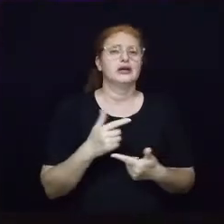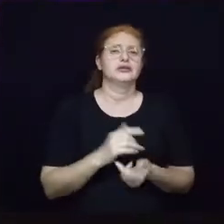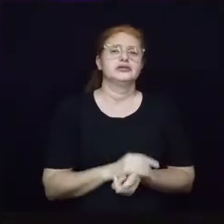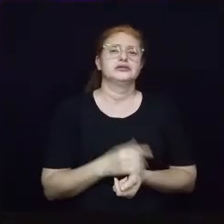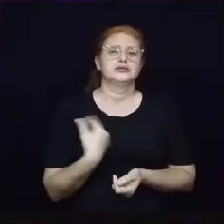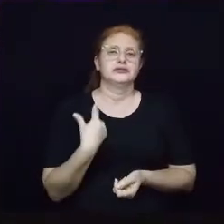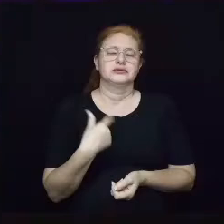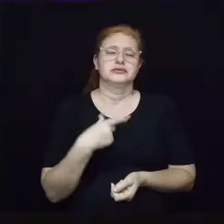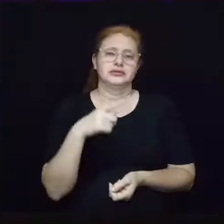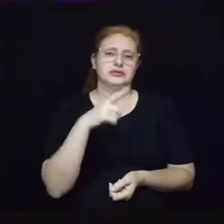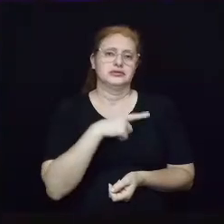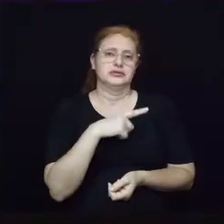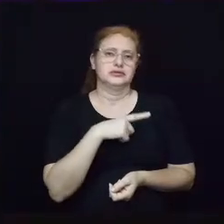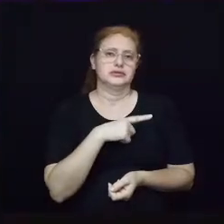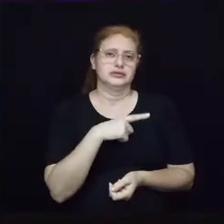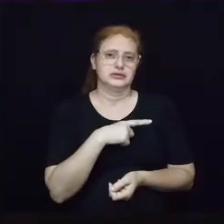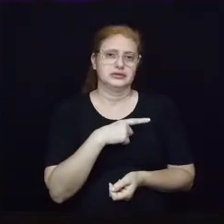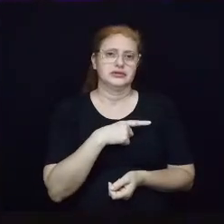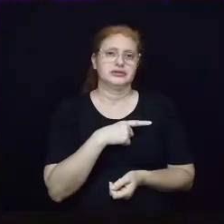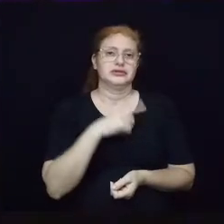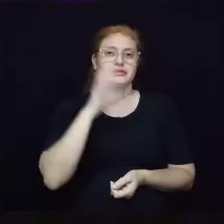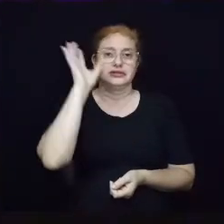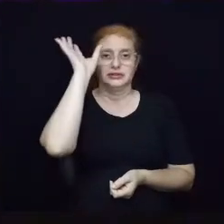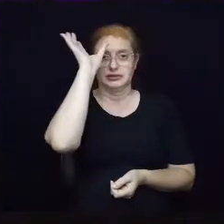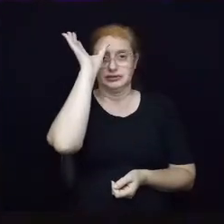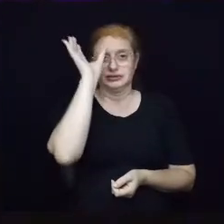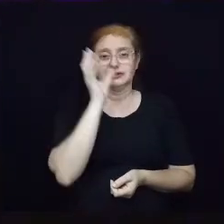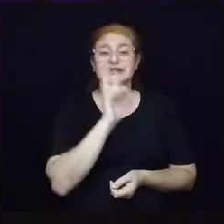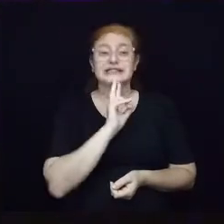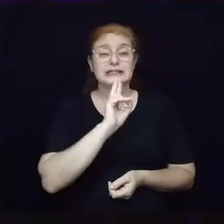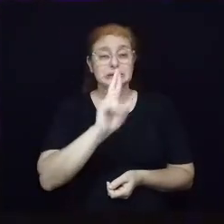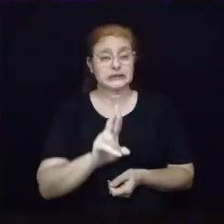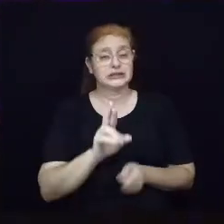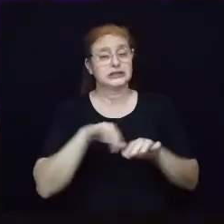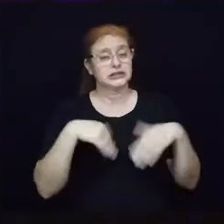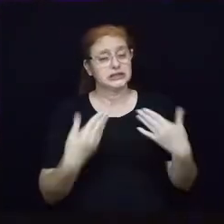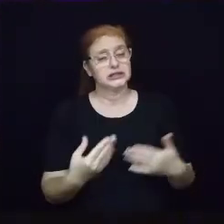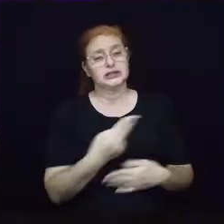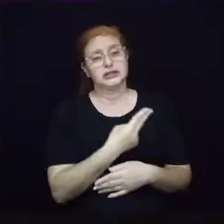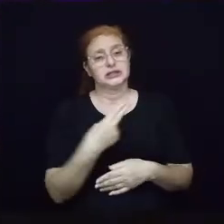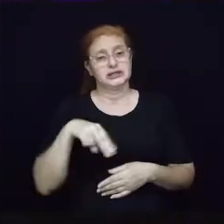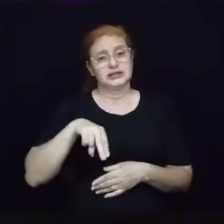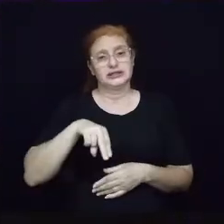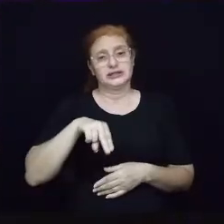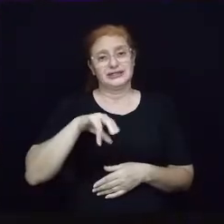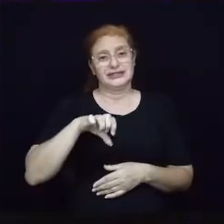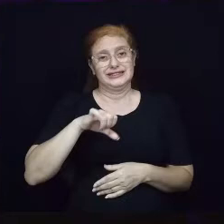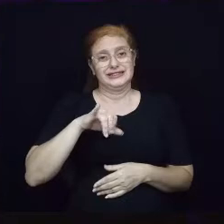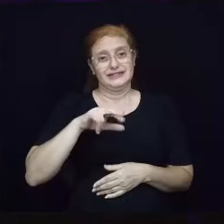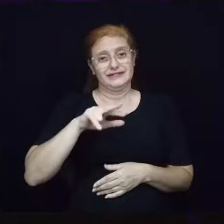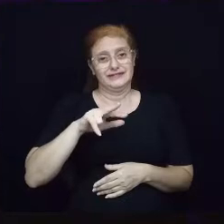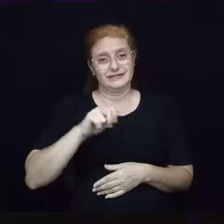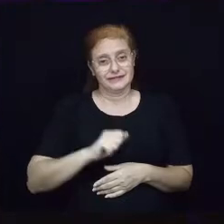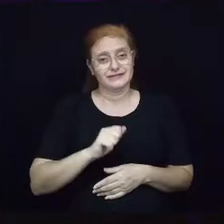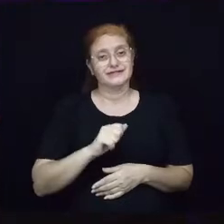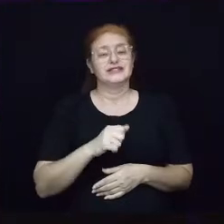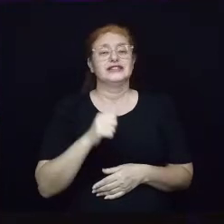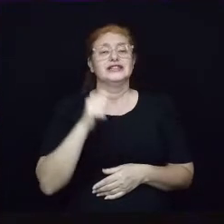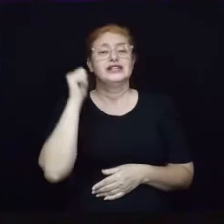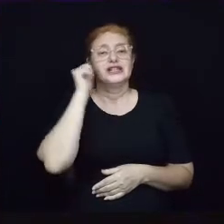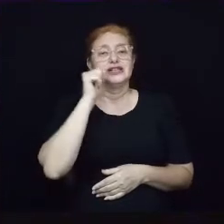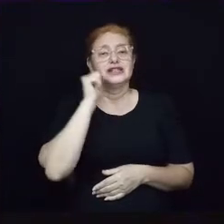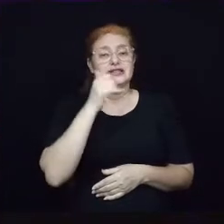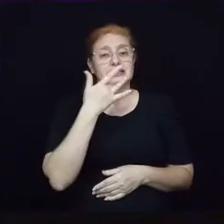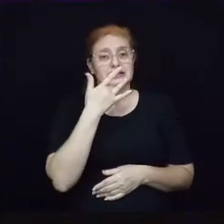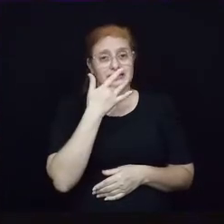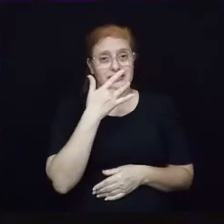nós obtivéssemos esses resultados. Então, eu me chamo Neiva Bons, eu sou uma mulher de